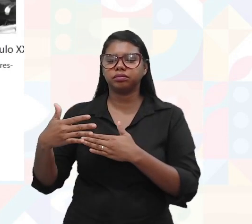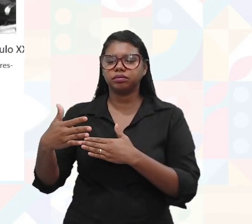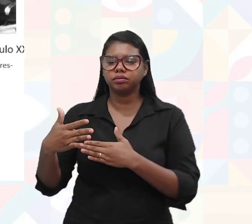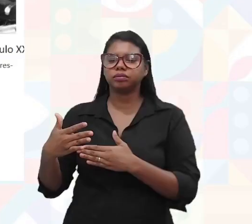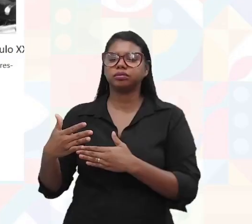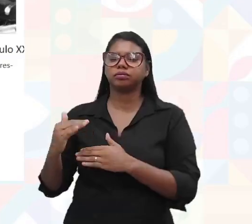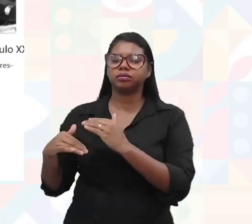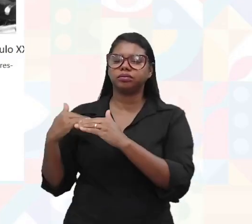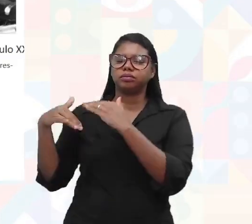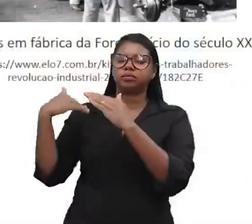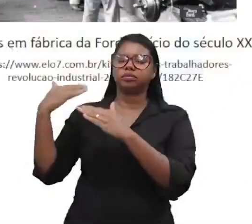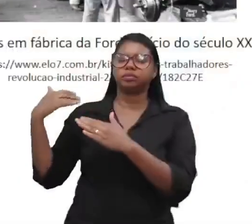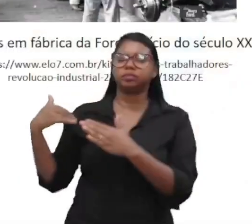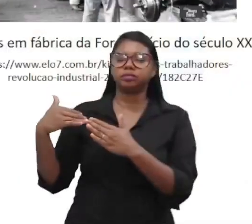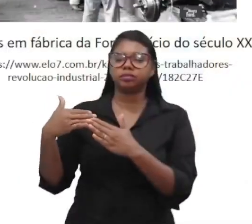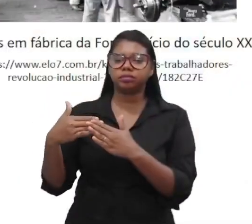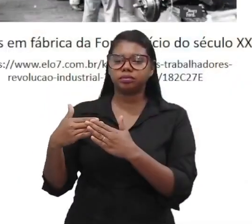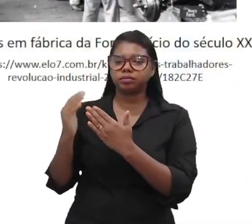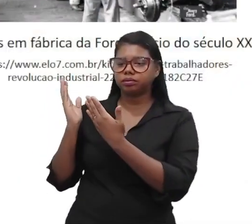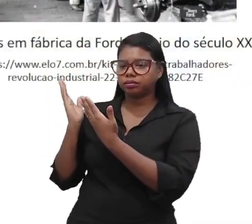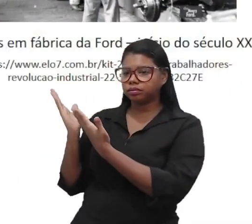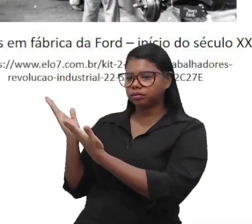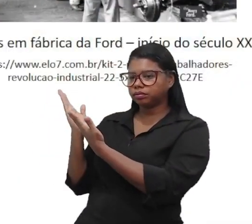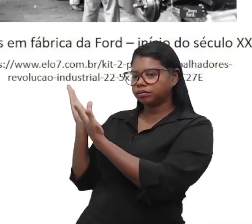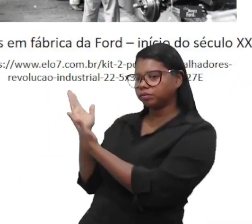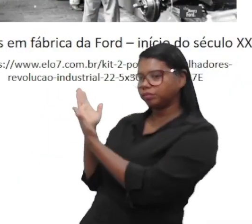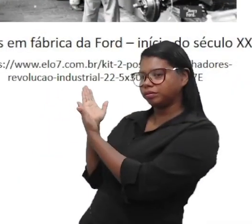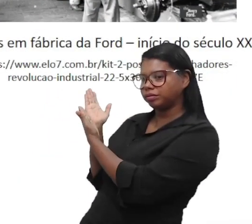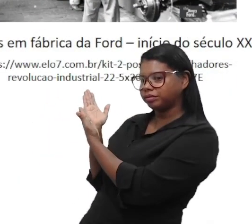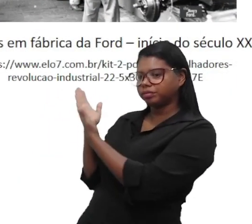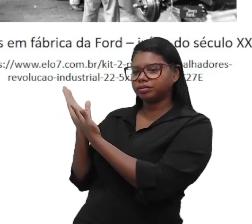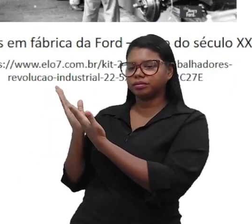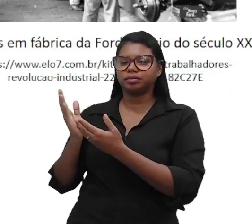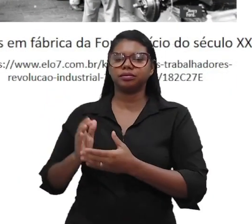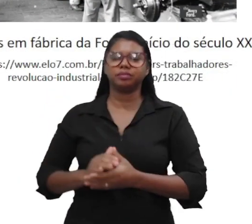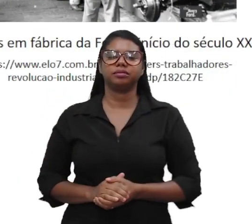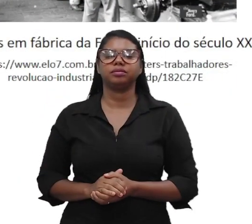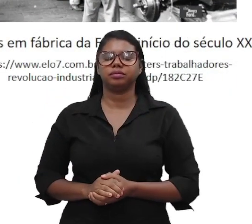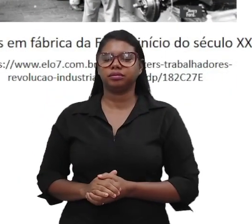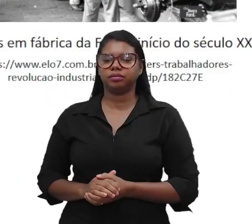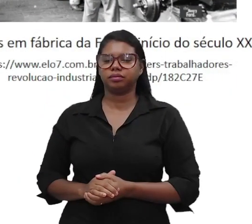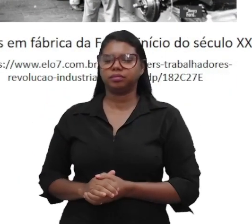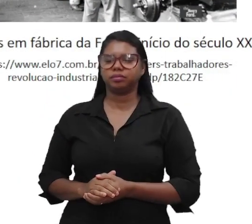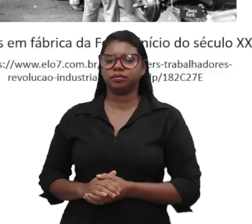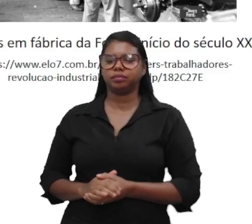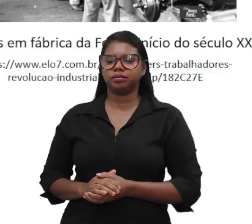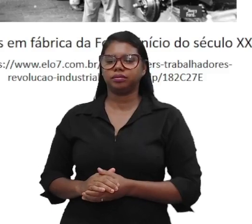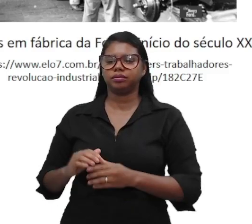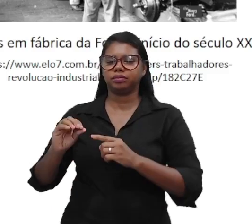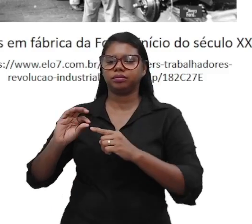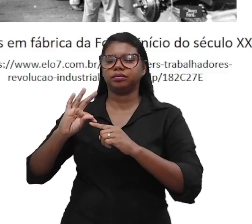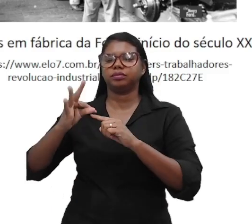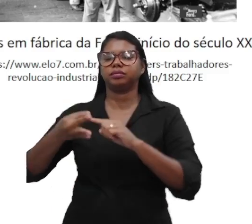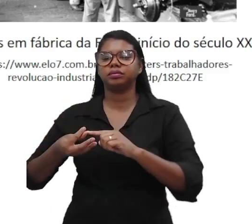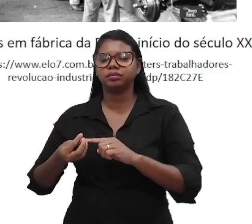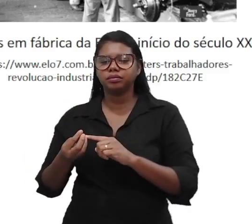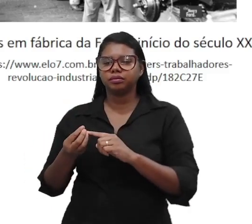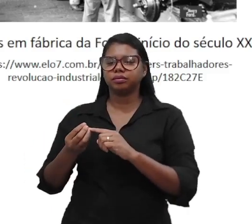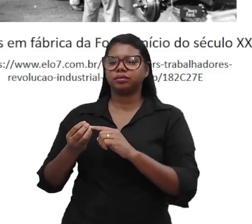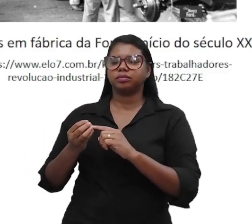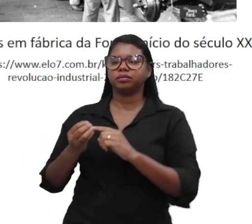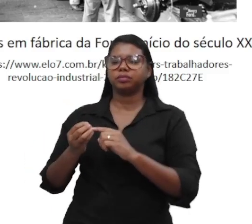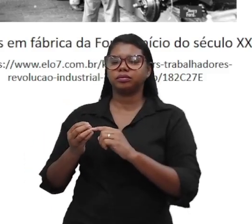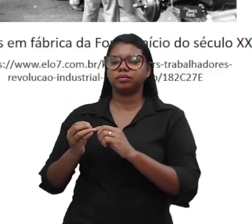se desenvolver a partir da aplicação da física, que foi desenvolvida no século XVII, às máquinas no